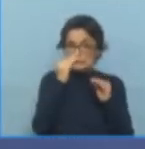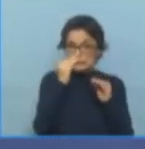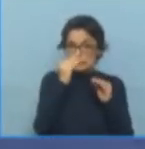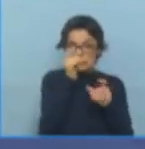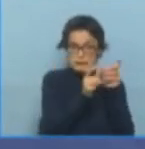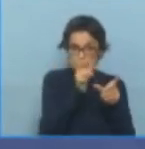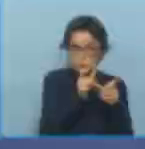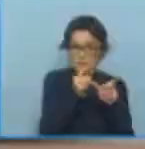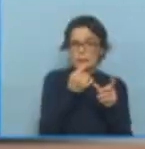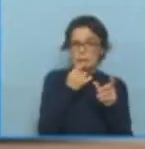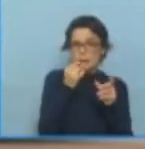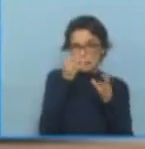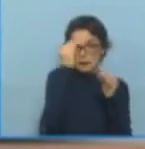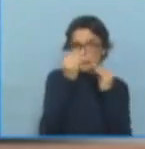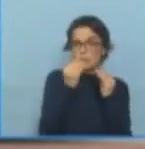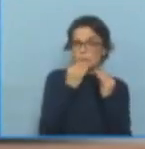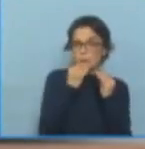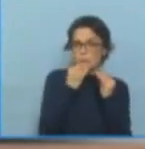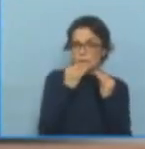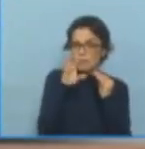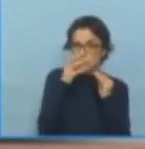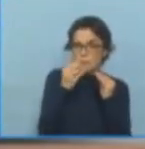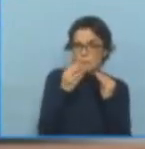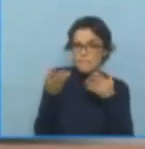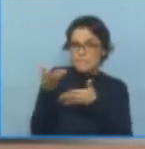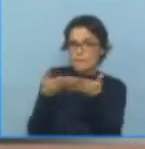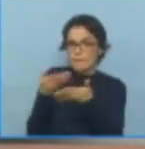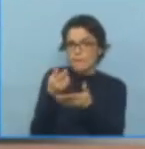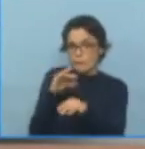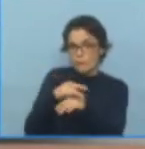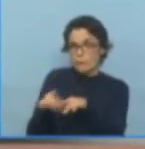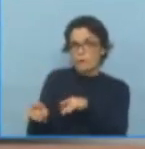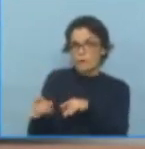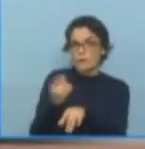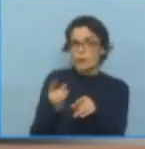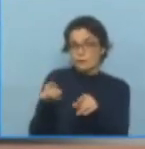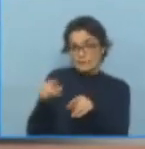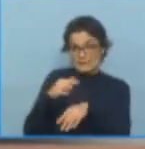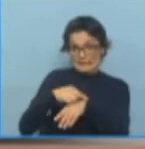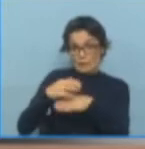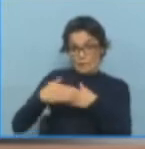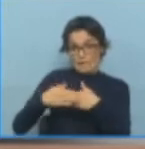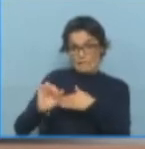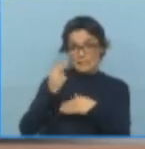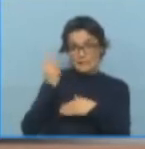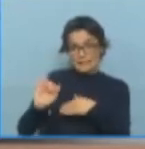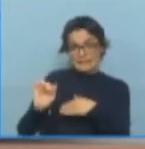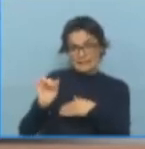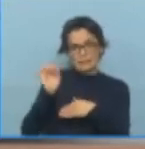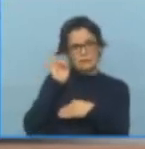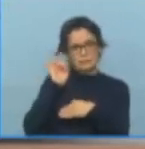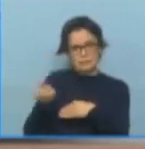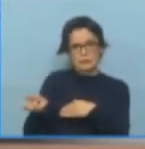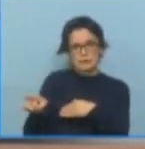que vivem o seu último momento da vida. E por isso é necessário ajudá-las a refletir, ajudá-las a saber que